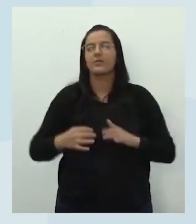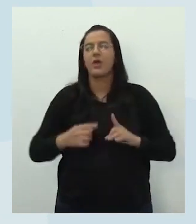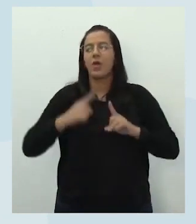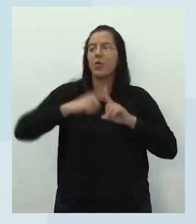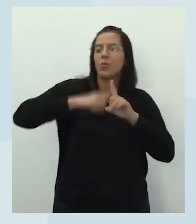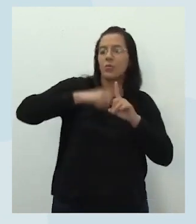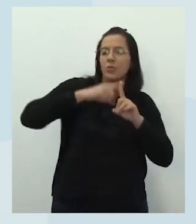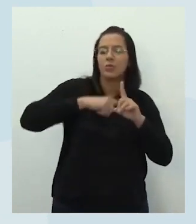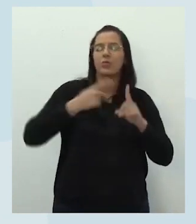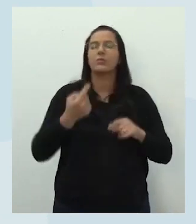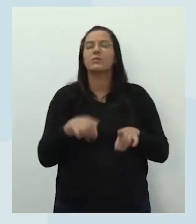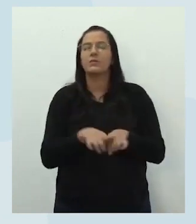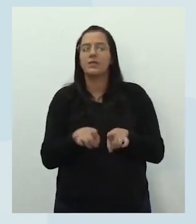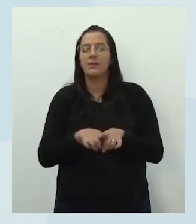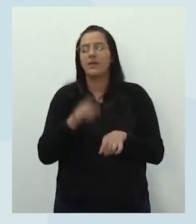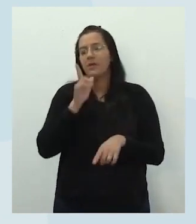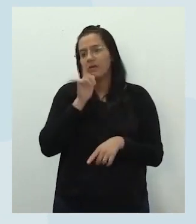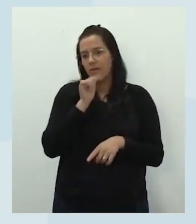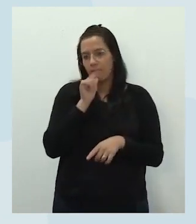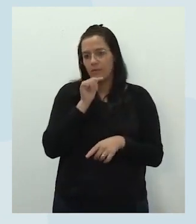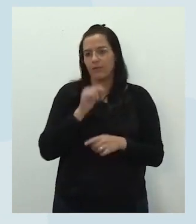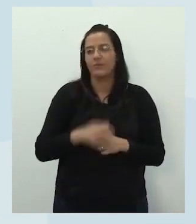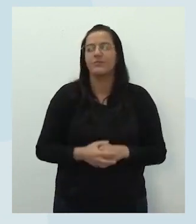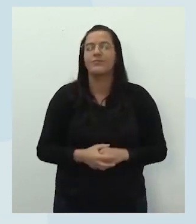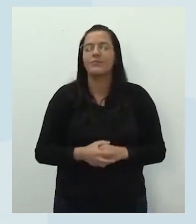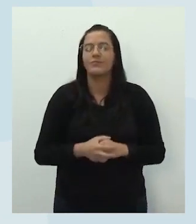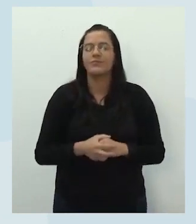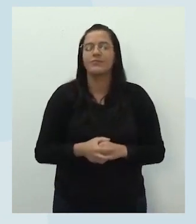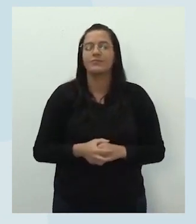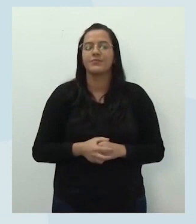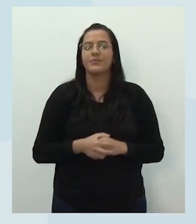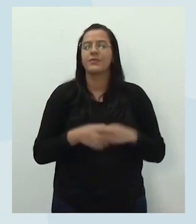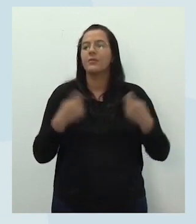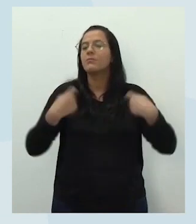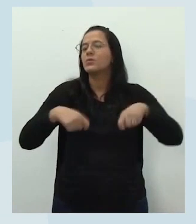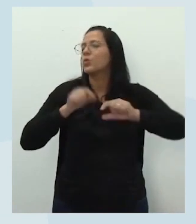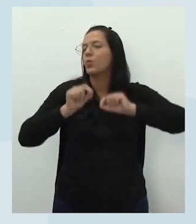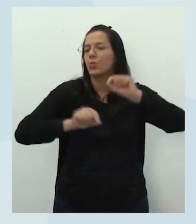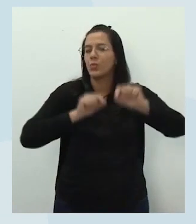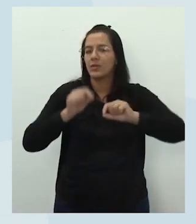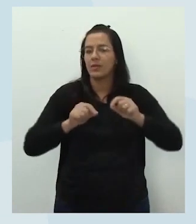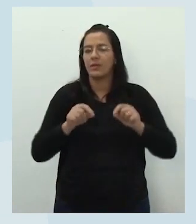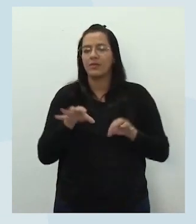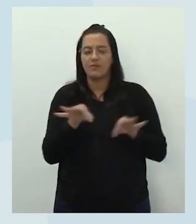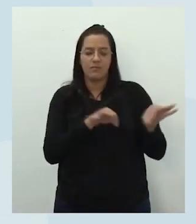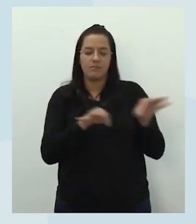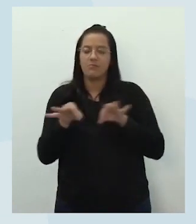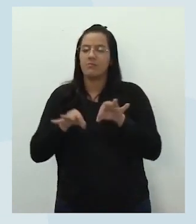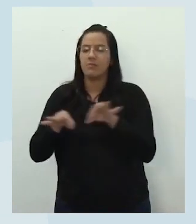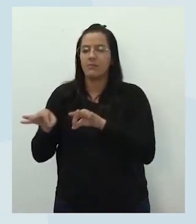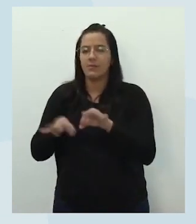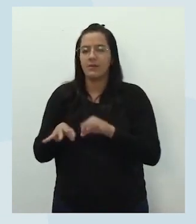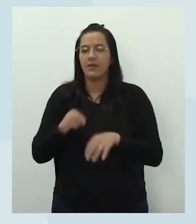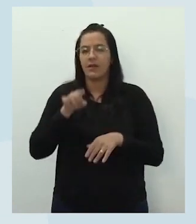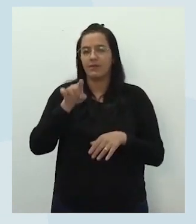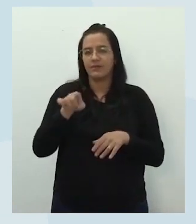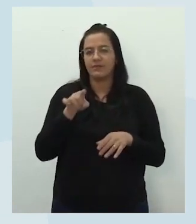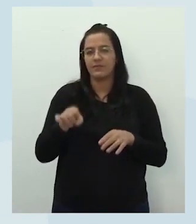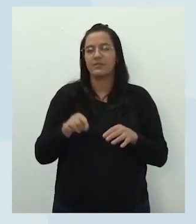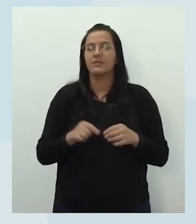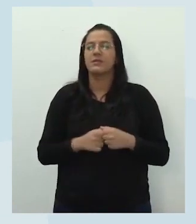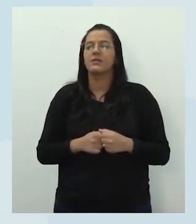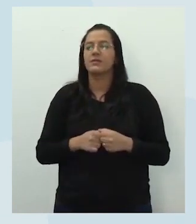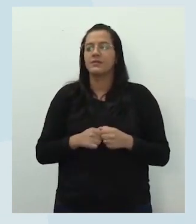cronômetro e água. O que vai precisar fazer? Preparando o experimento. Faça marcas